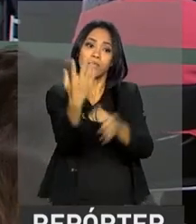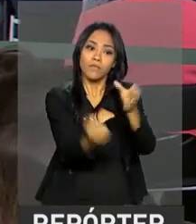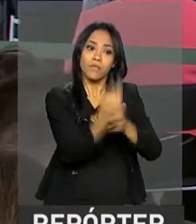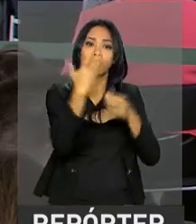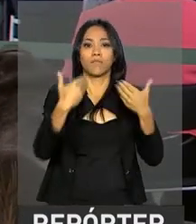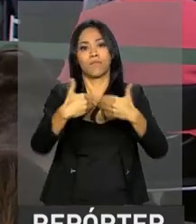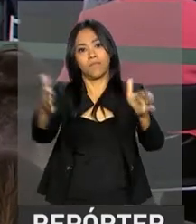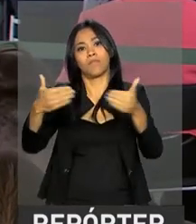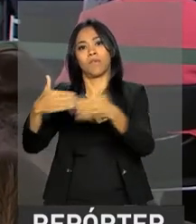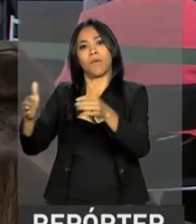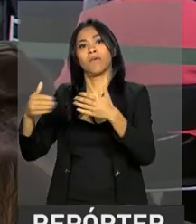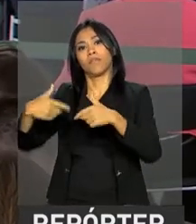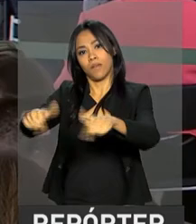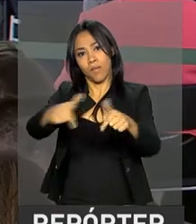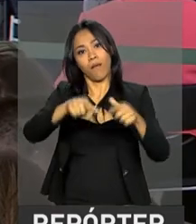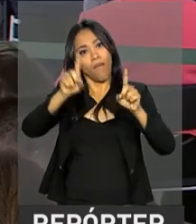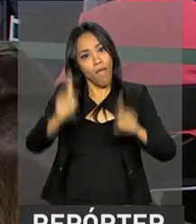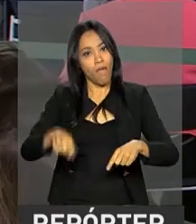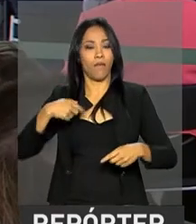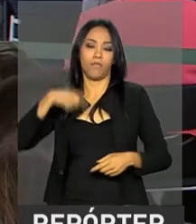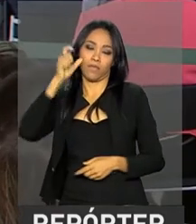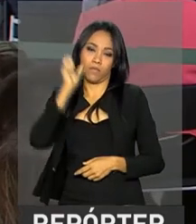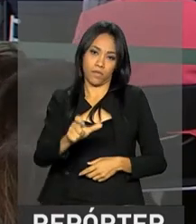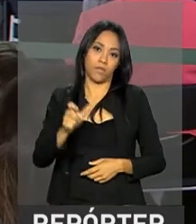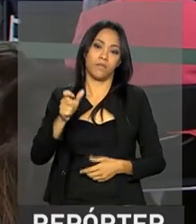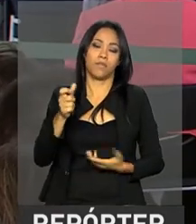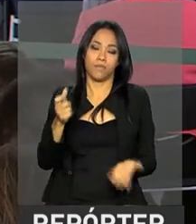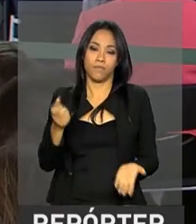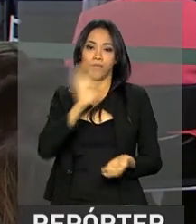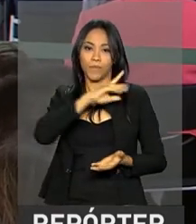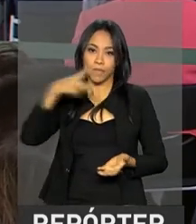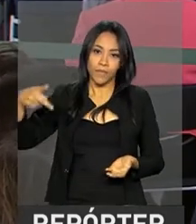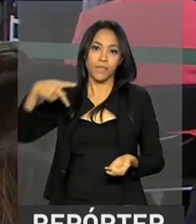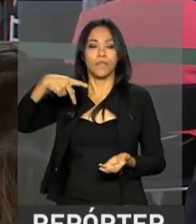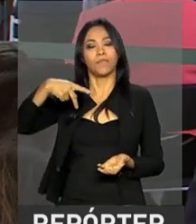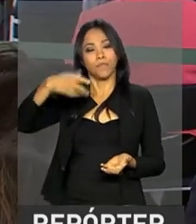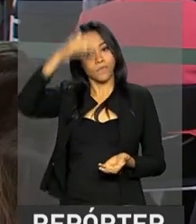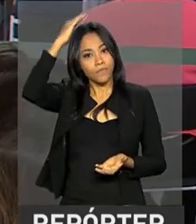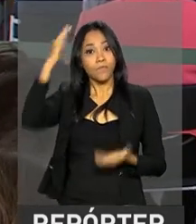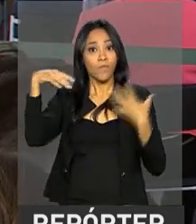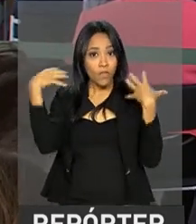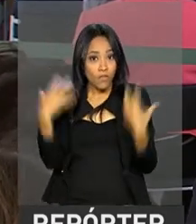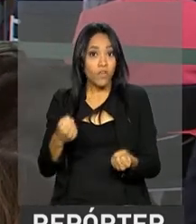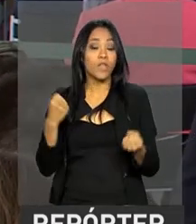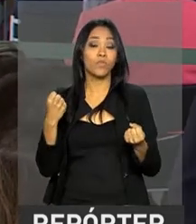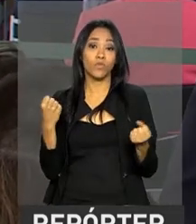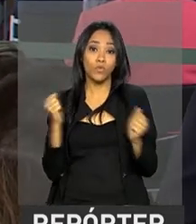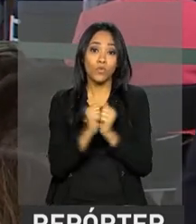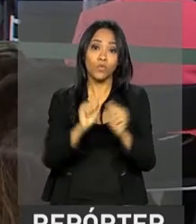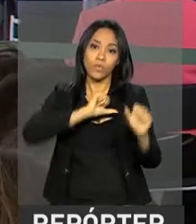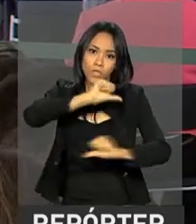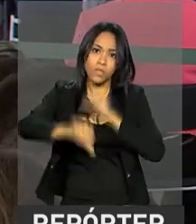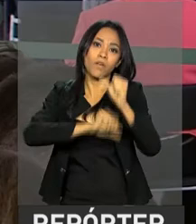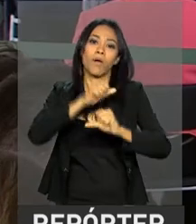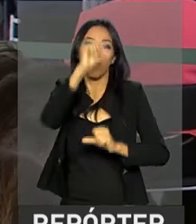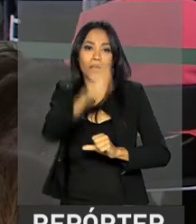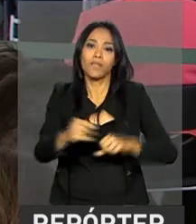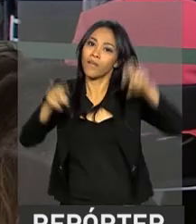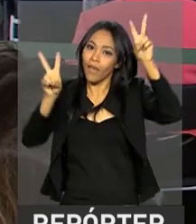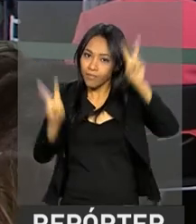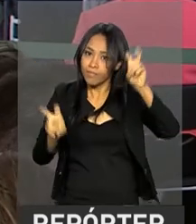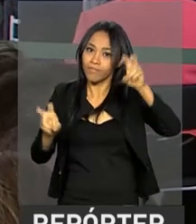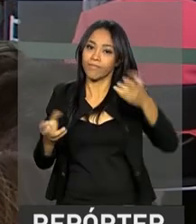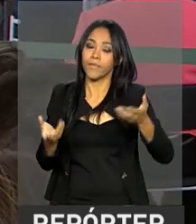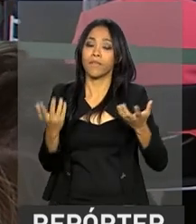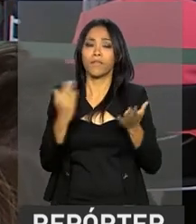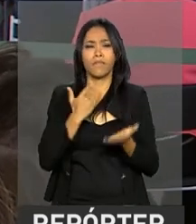exatamente isso, é isso exatamente que interessa e que, segundo o presidente, juntos vamos transformar o Brasil. Então essa cerimônia ela deve começar daqui a pouquinho aqui